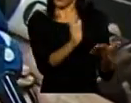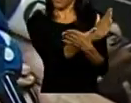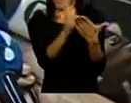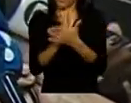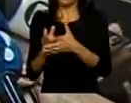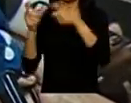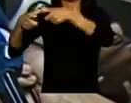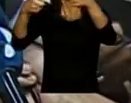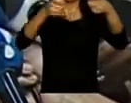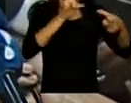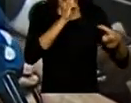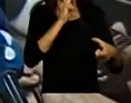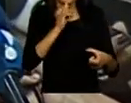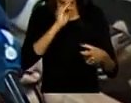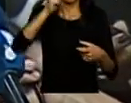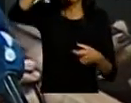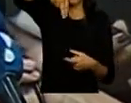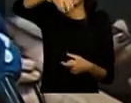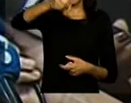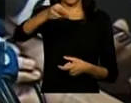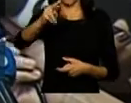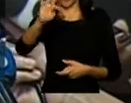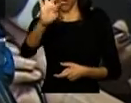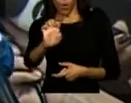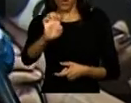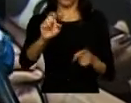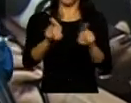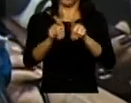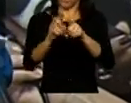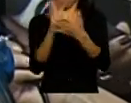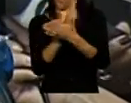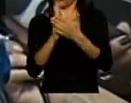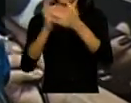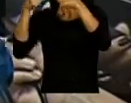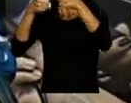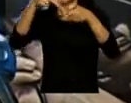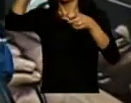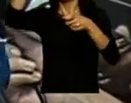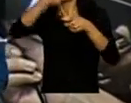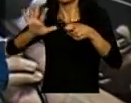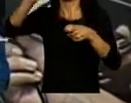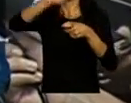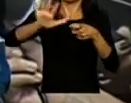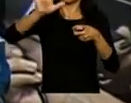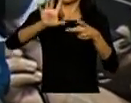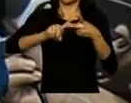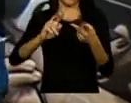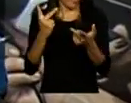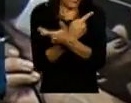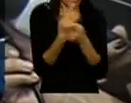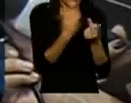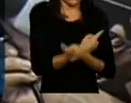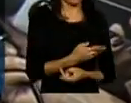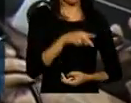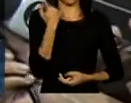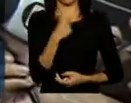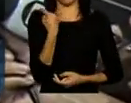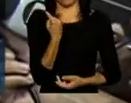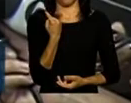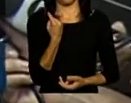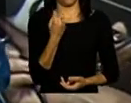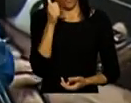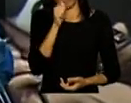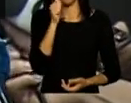algumas regiões como por exemplo norte do país algumas regiões do nordeste brasileiro a primeira causa de morte